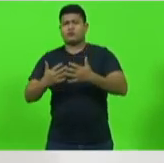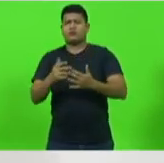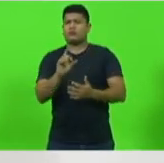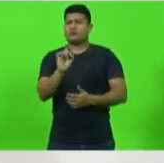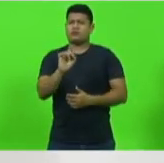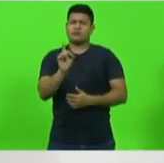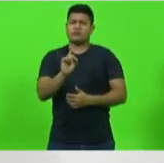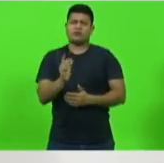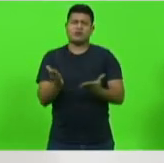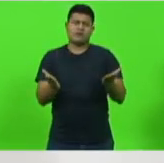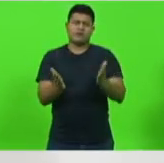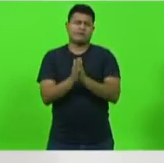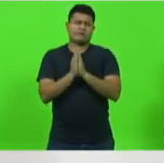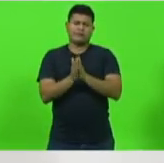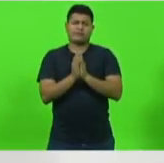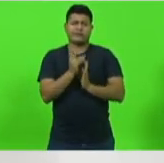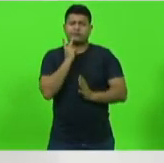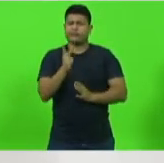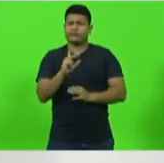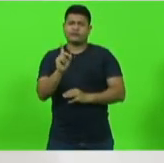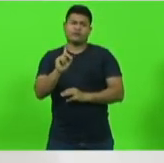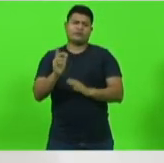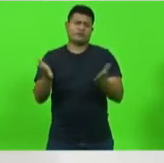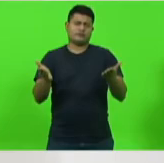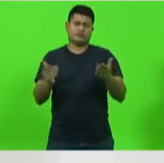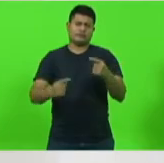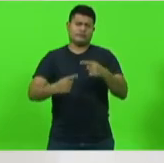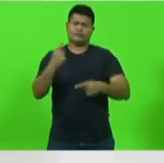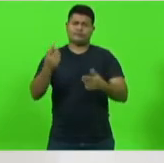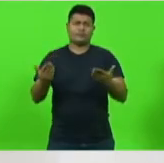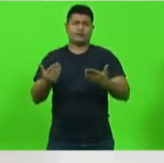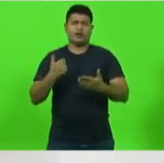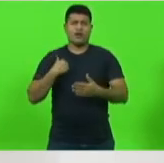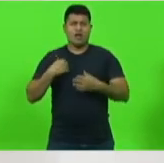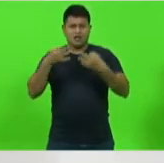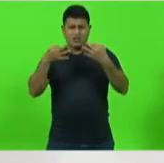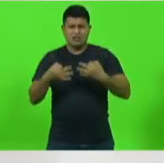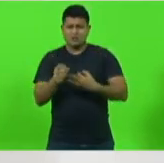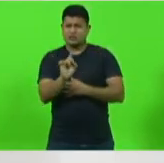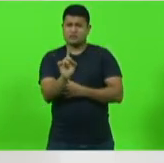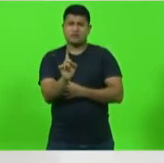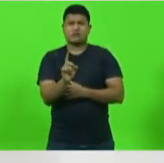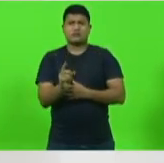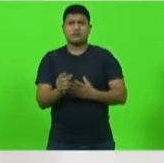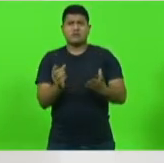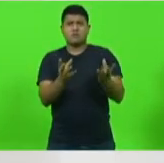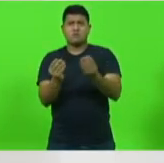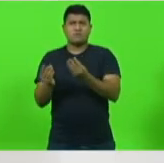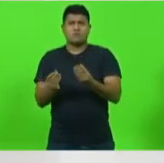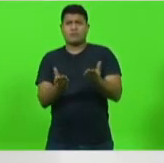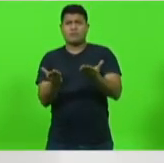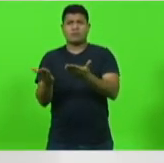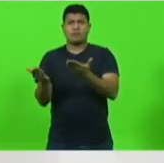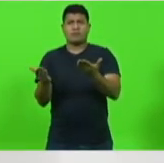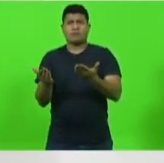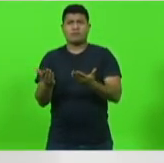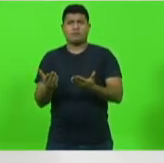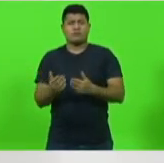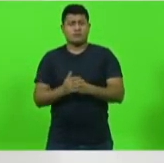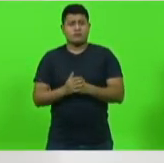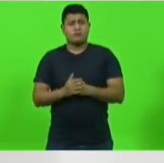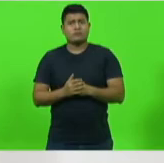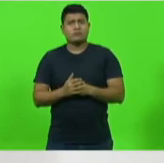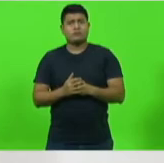façam isso. Não façam isso. Não é honesto com quem, com muita de forma muito genuína,